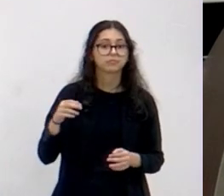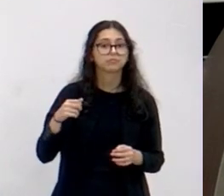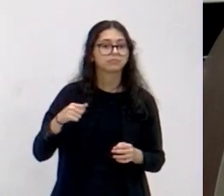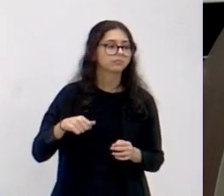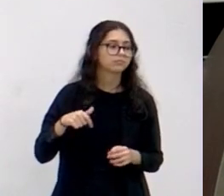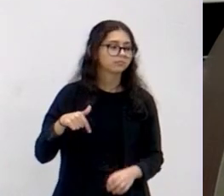história viu